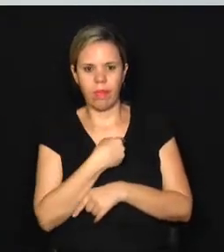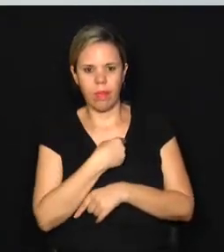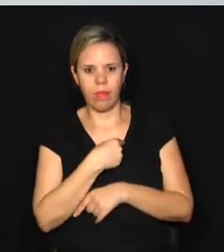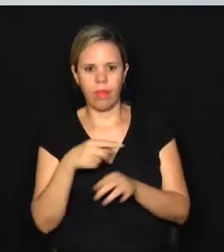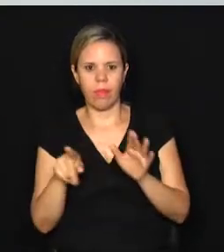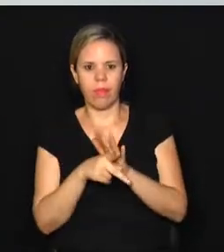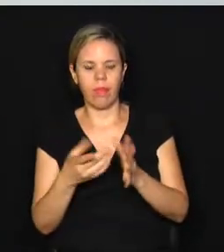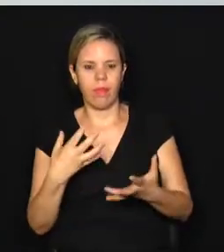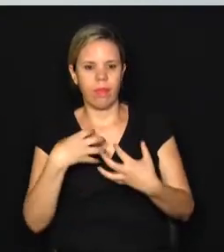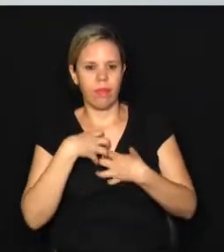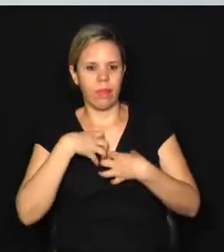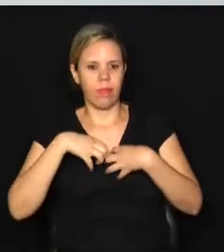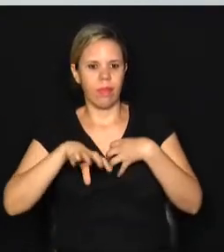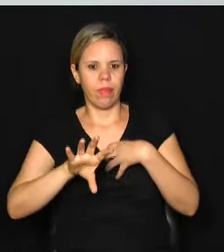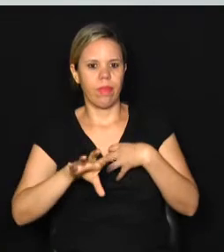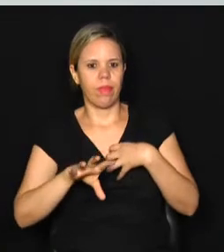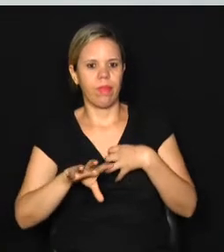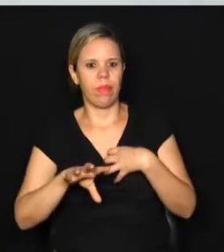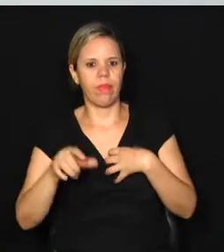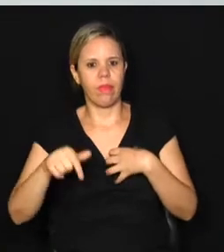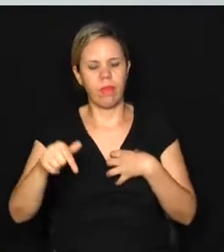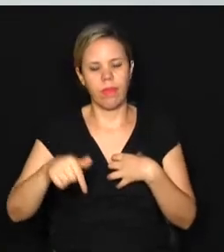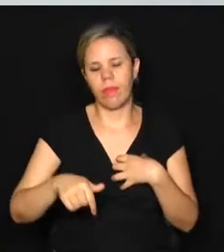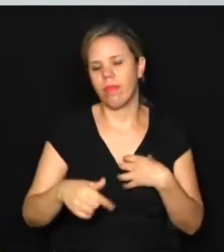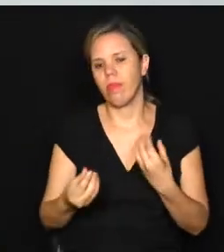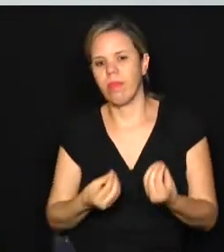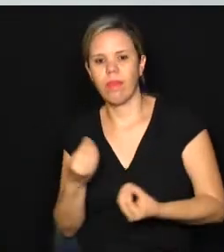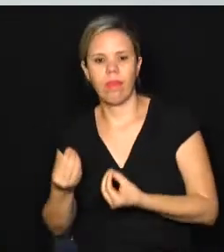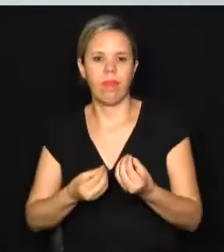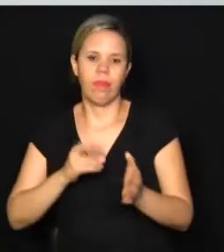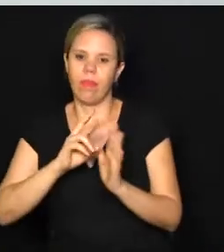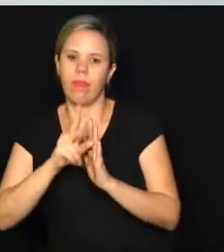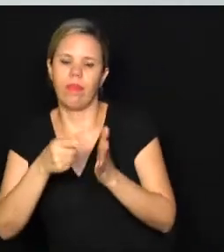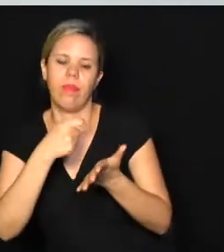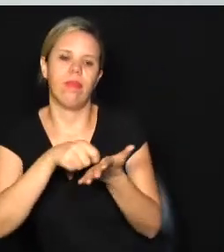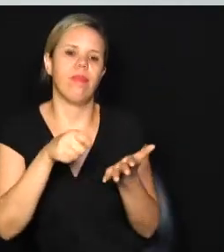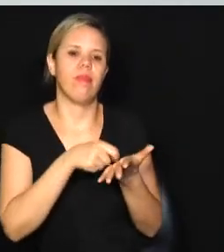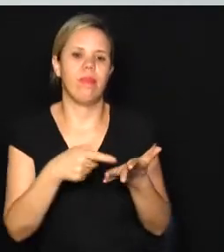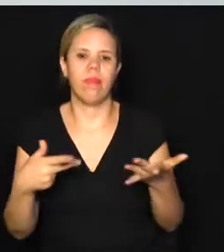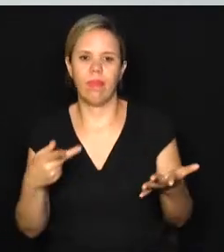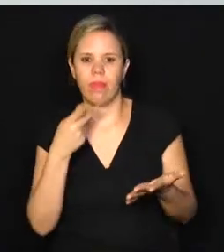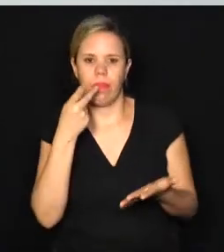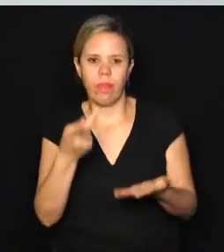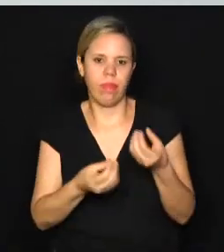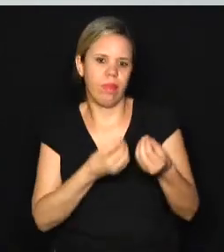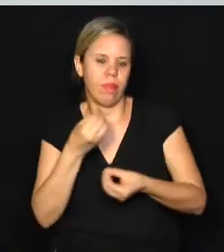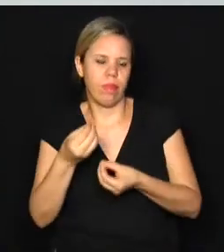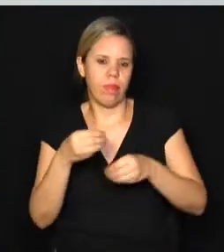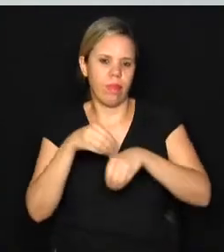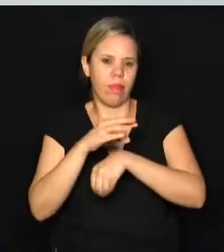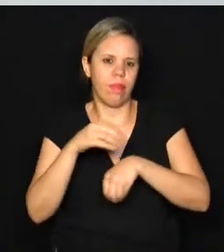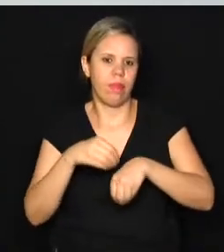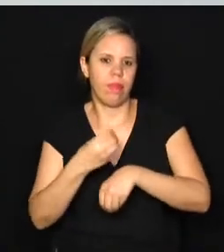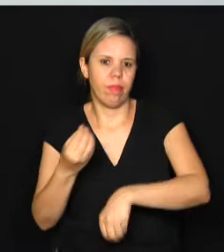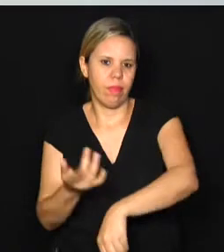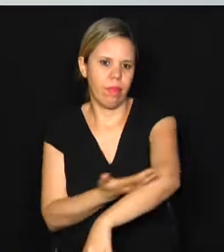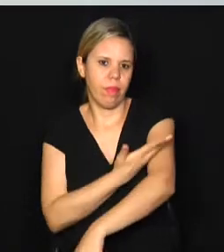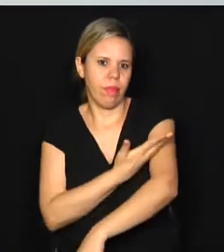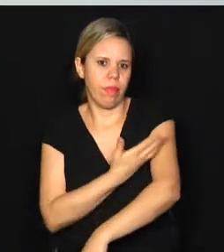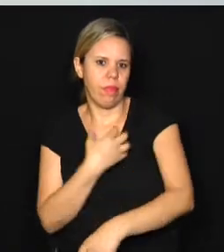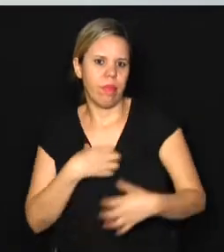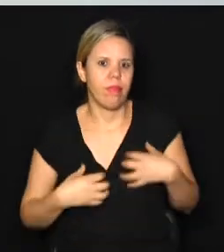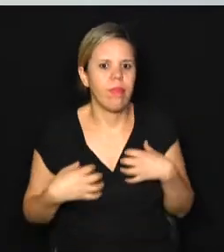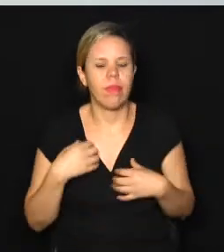né? Aqui não tem como... Eu anotei várias coisas aqui, mas quando eu vou falar, não tem como a gente não trazer um pouco da emoção, porque a